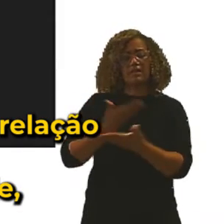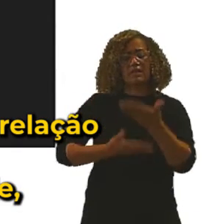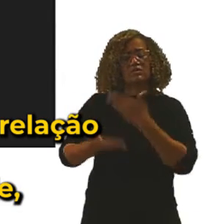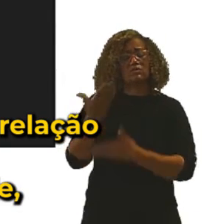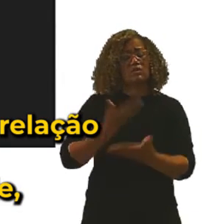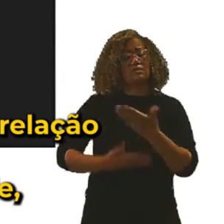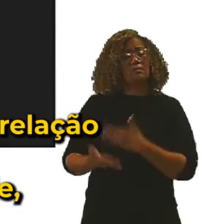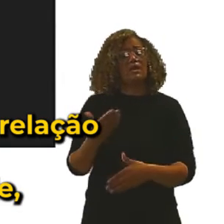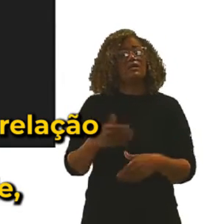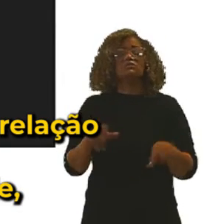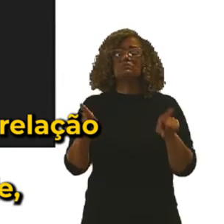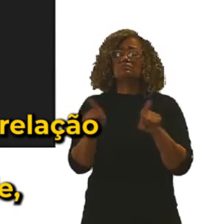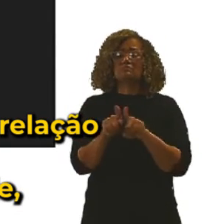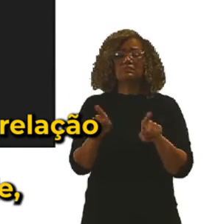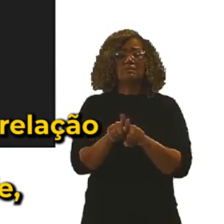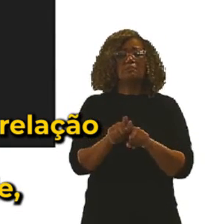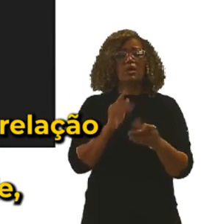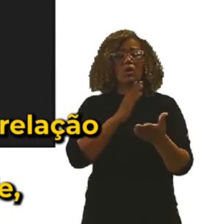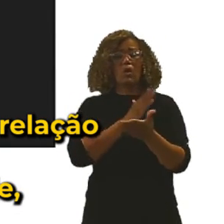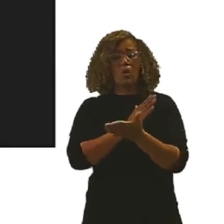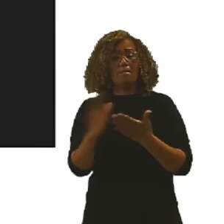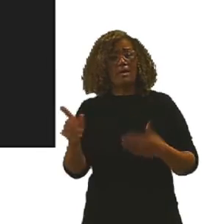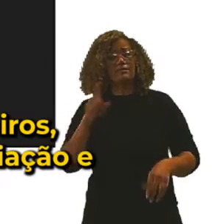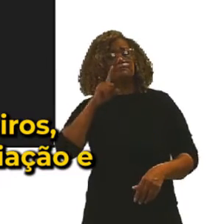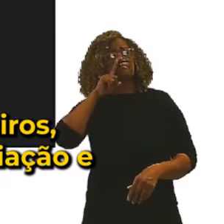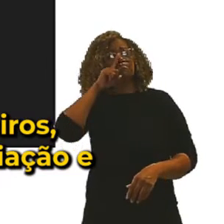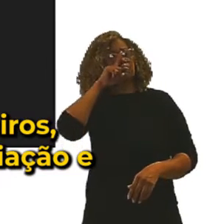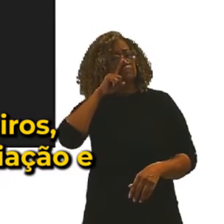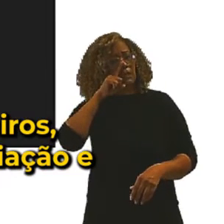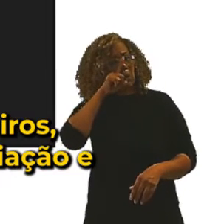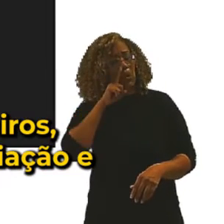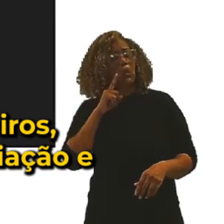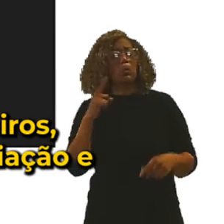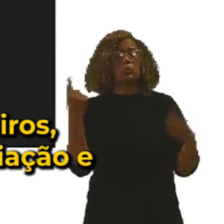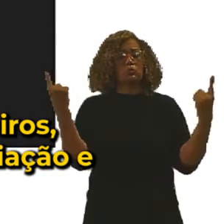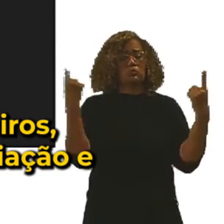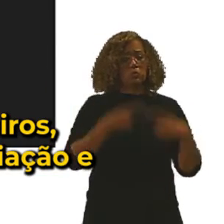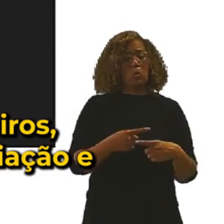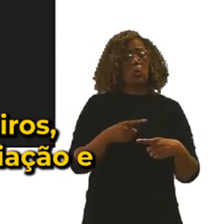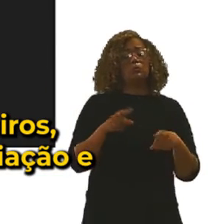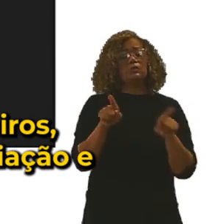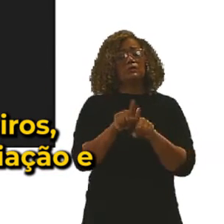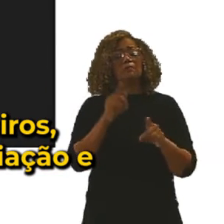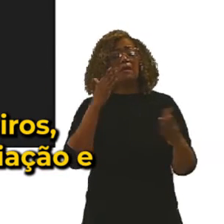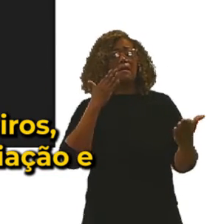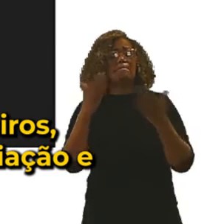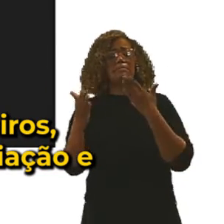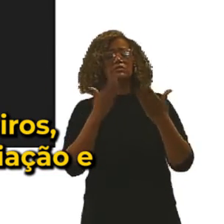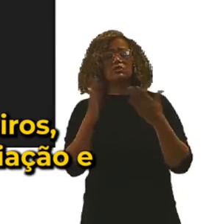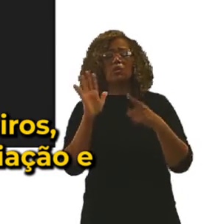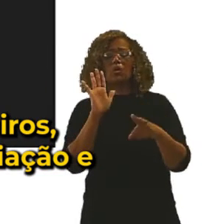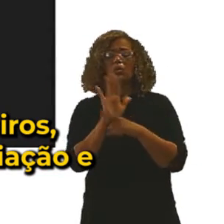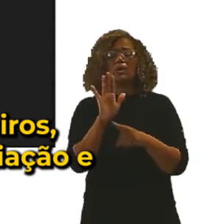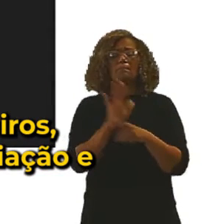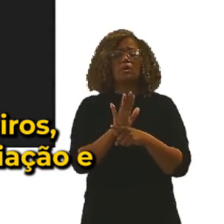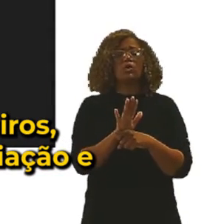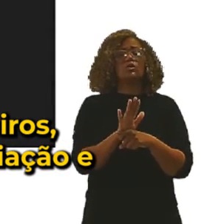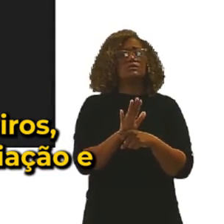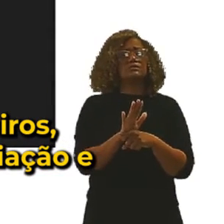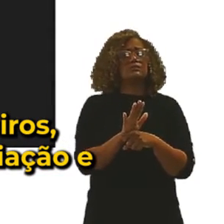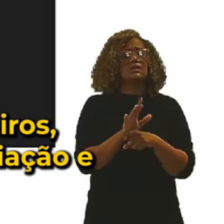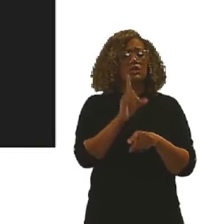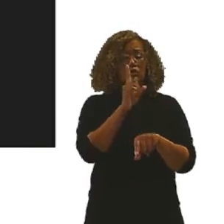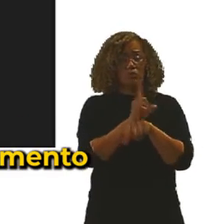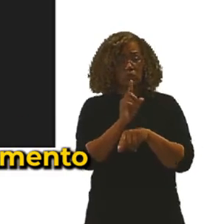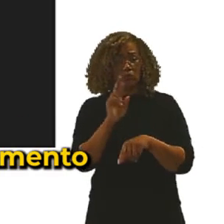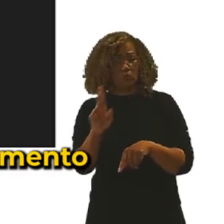afetiva, ela está em situação de periculosidade, como nos traz, né, a psicóloga Marcela Medeiros, que tem uma tese de doutorado sobre avaliação e